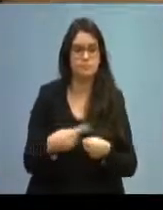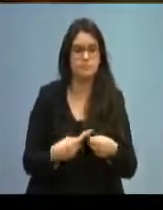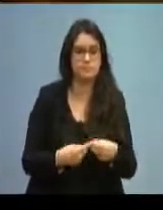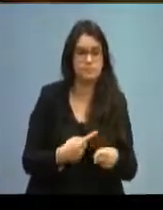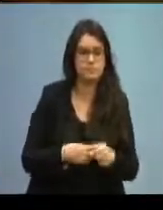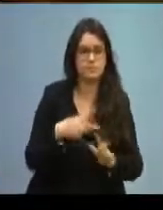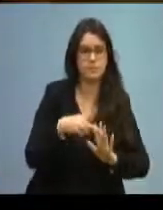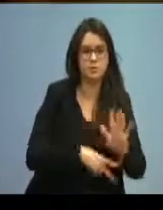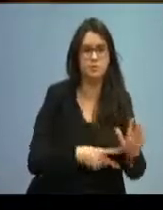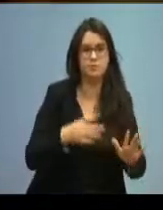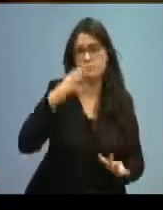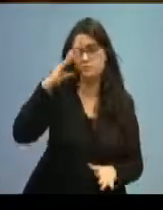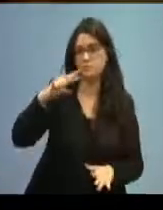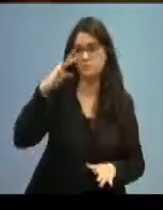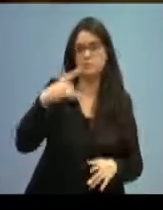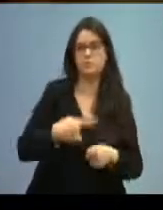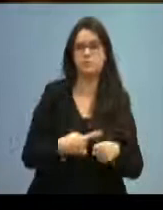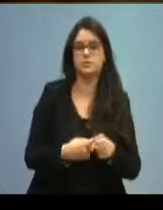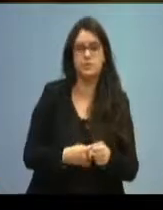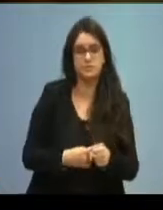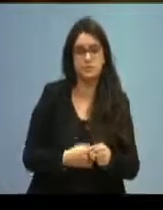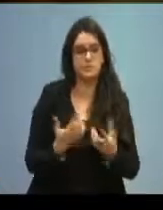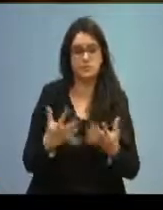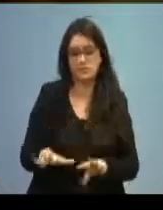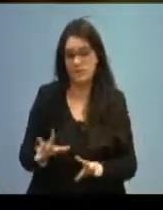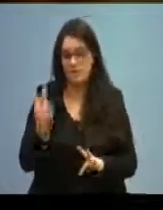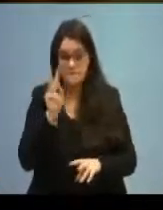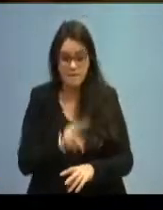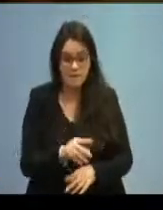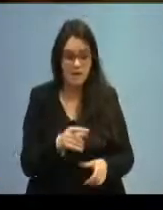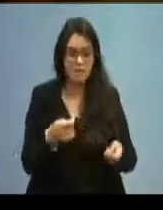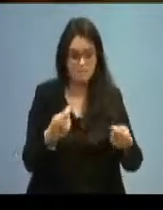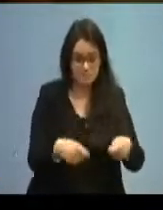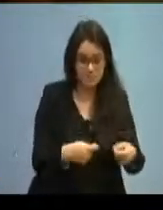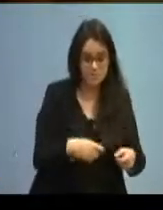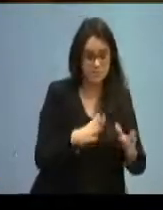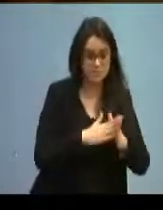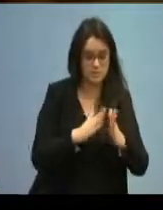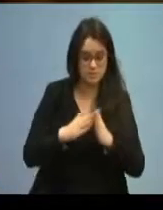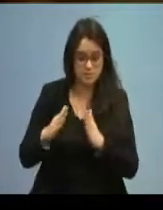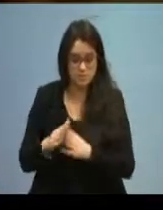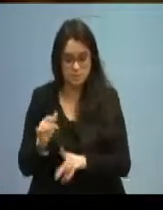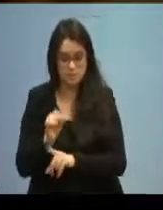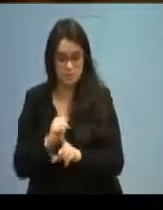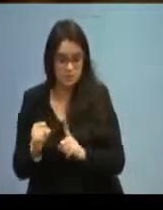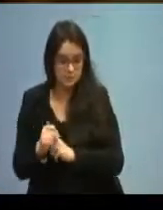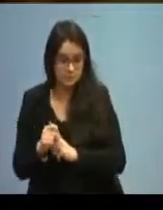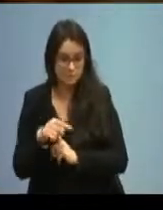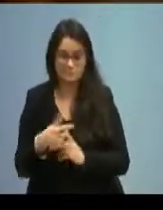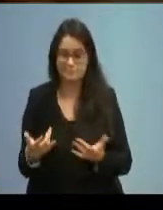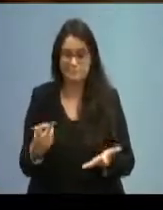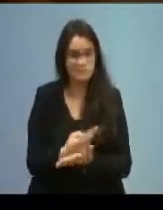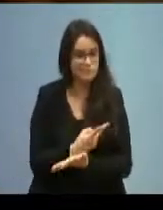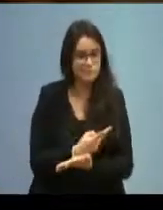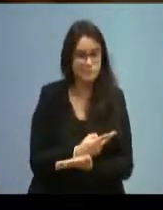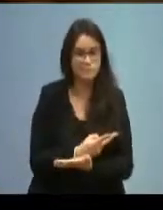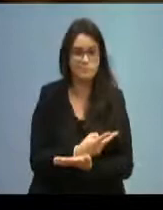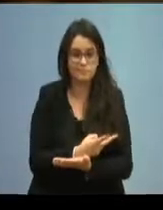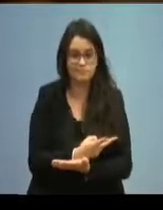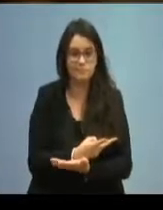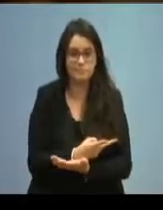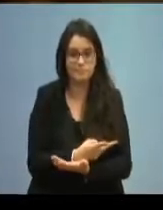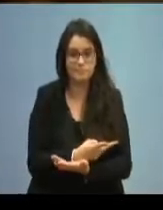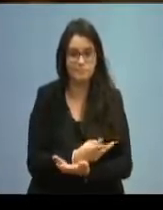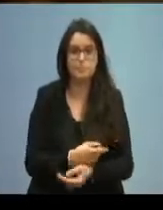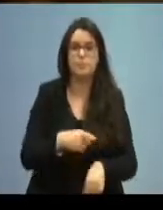de uma cidade que não quer contemplar a questão da necessidade das habitações sociais, isso é muito injusto para esses tempos que a